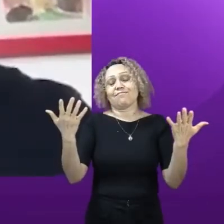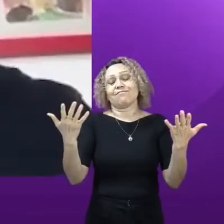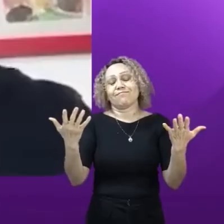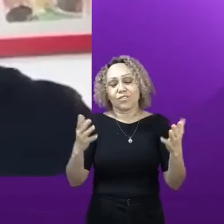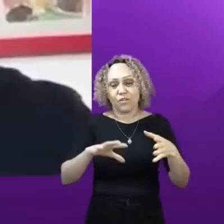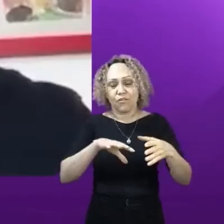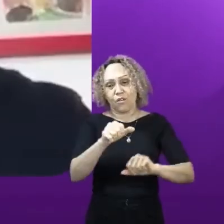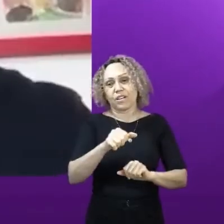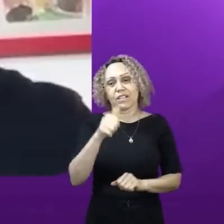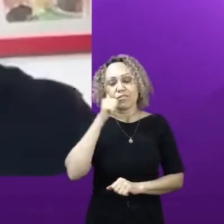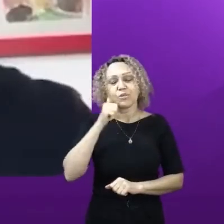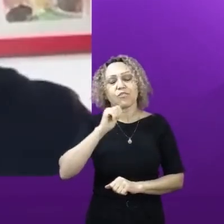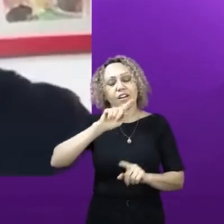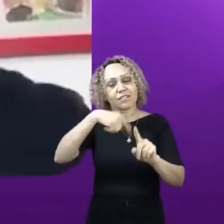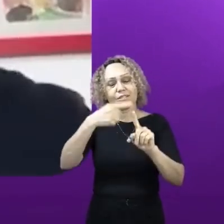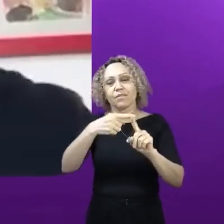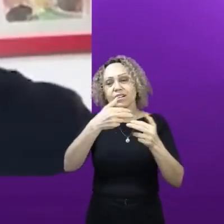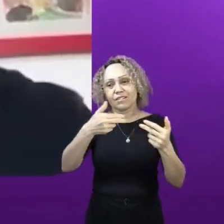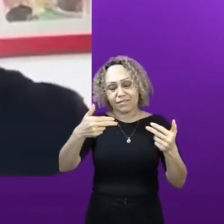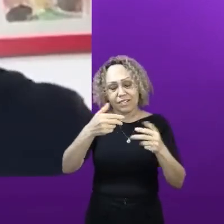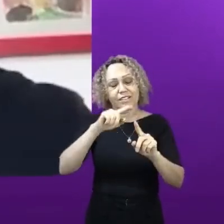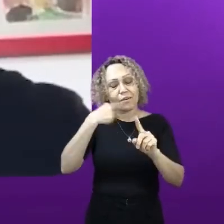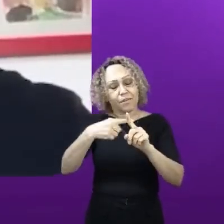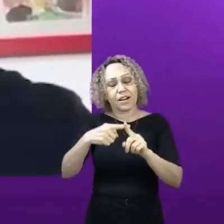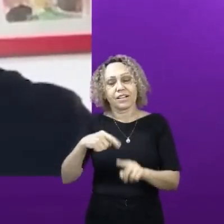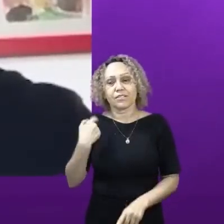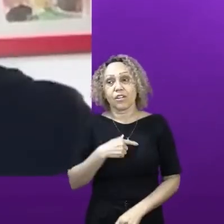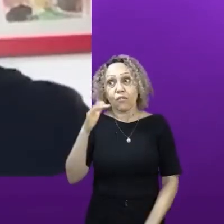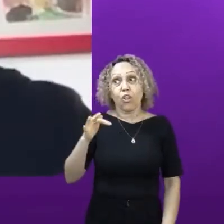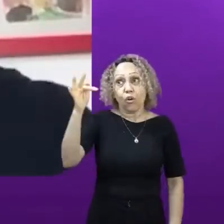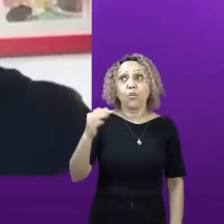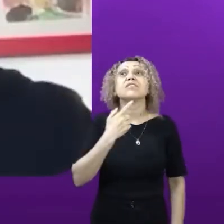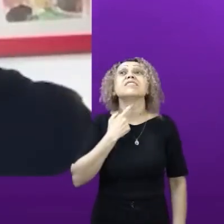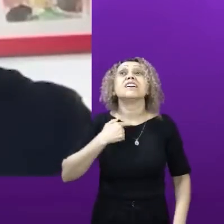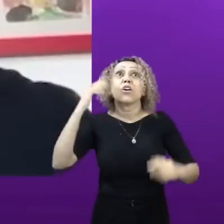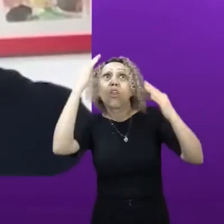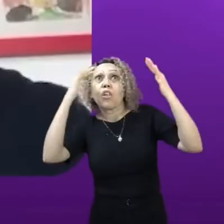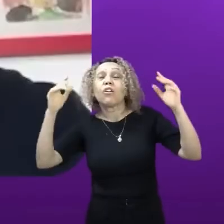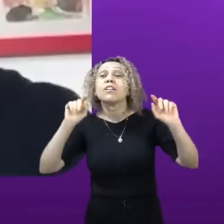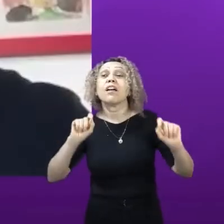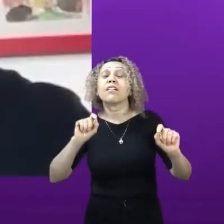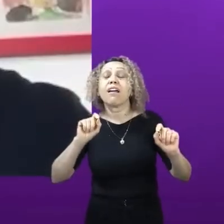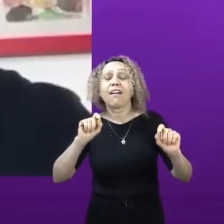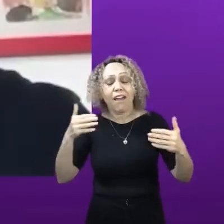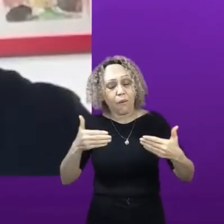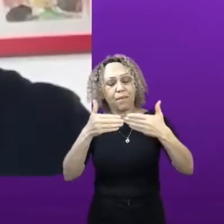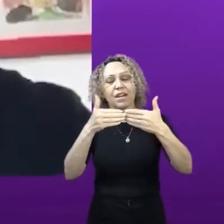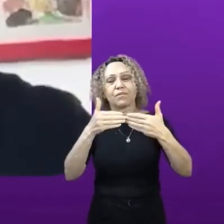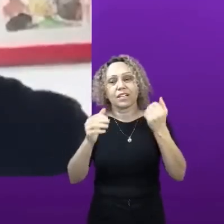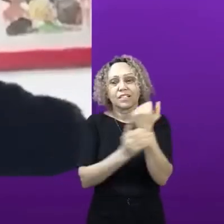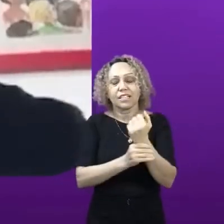mais, porque o nosso futuro e o nosso desejo, o nosso sonho é o mesmo, é garantir que todas as mulheres estejam